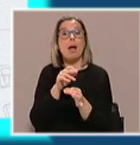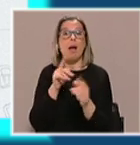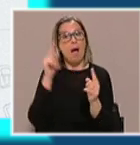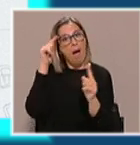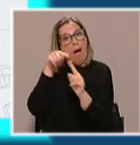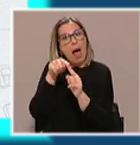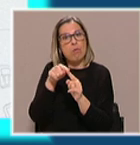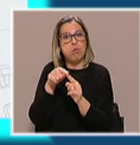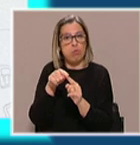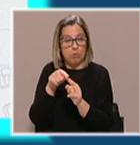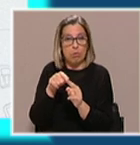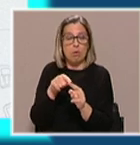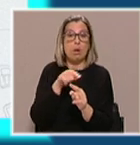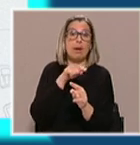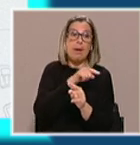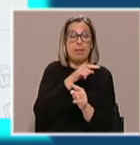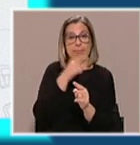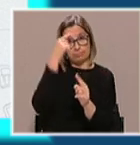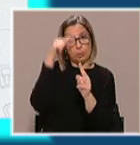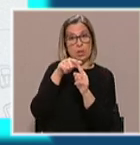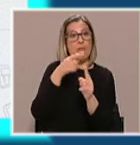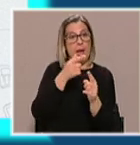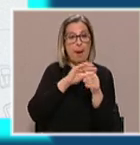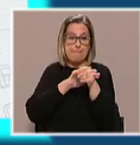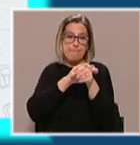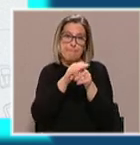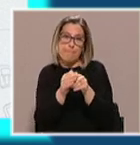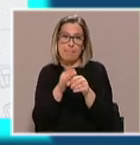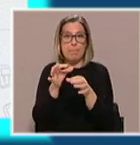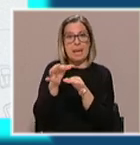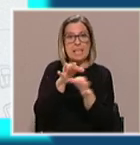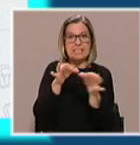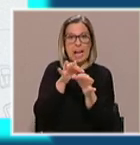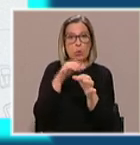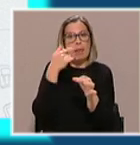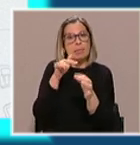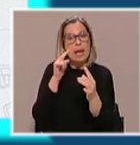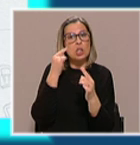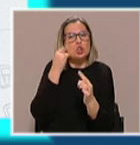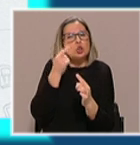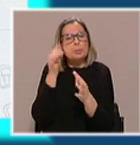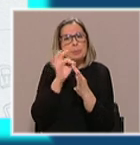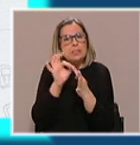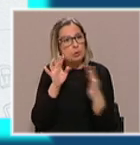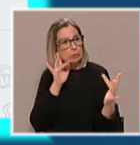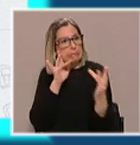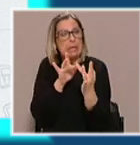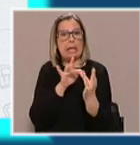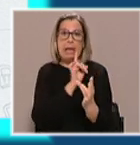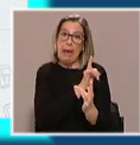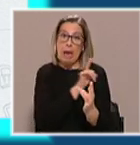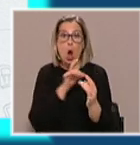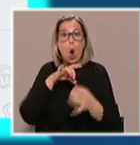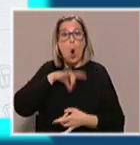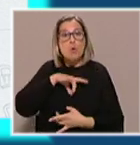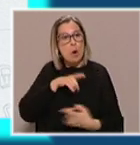de apresentar na sua membrana receptores específicos para a hormona em questão. E só